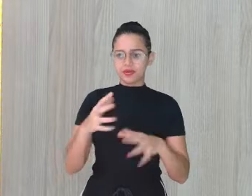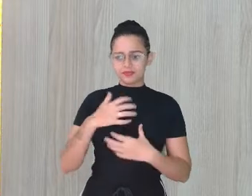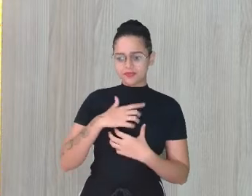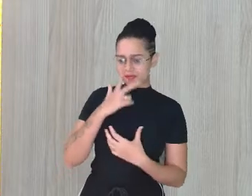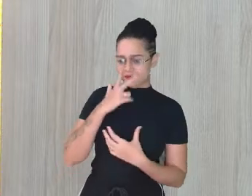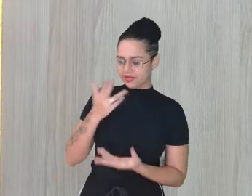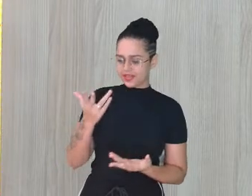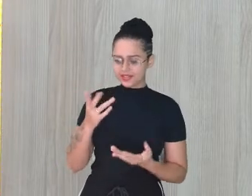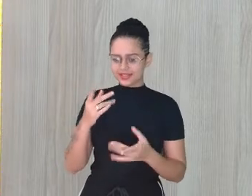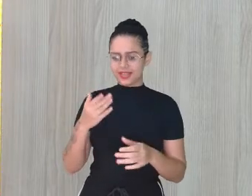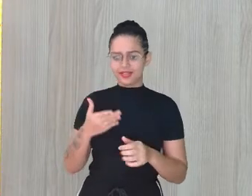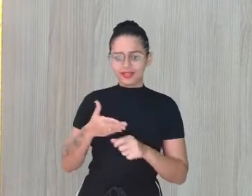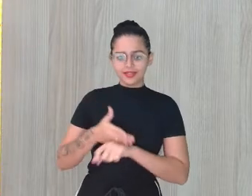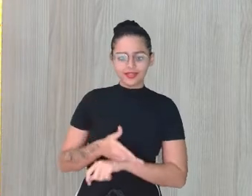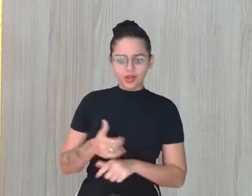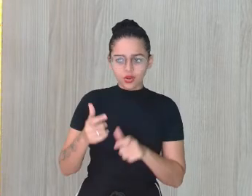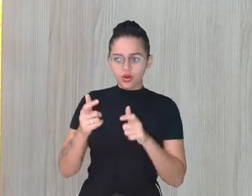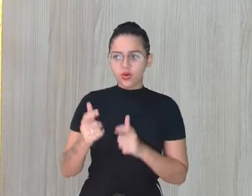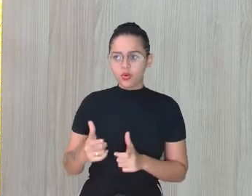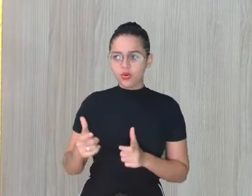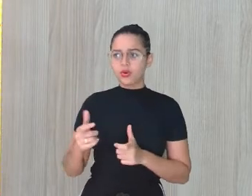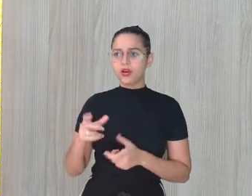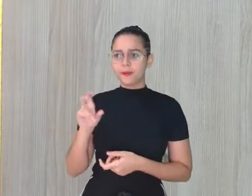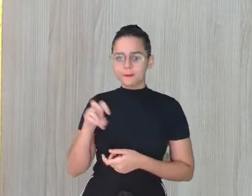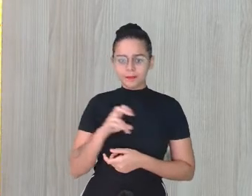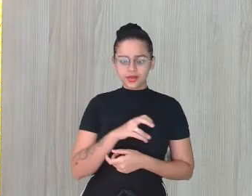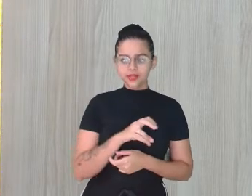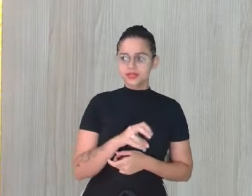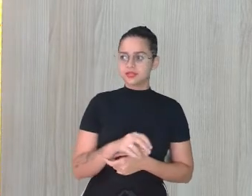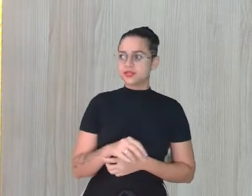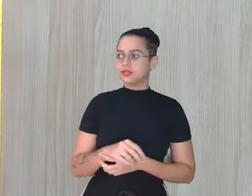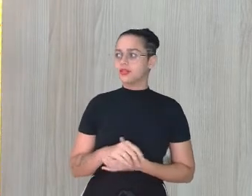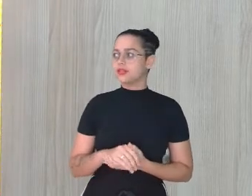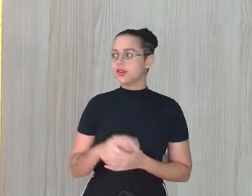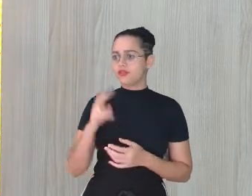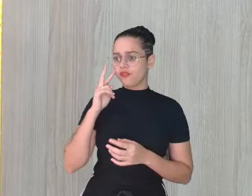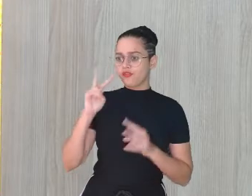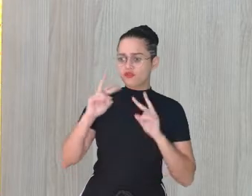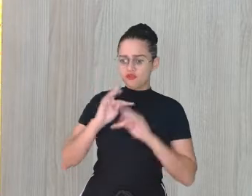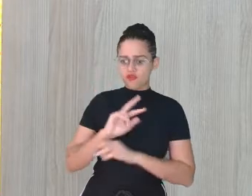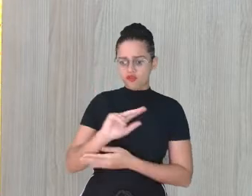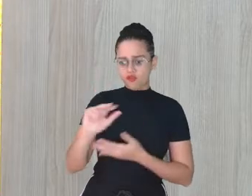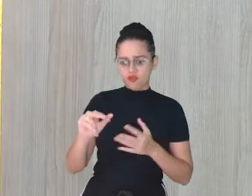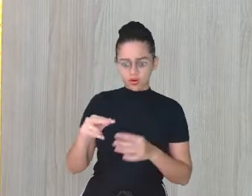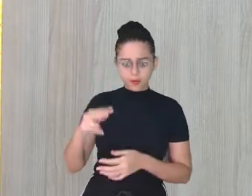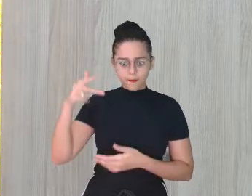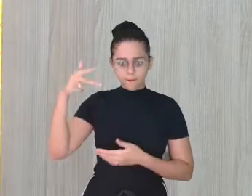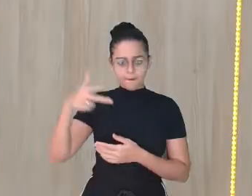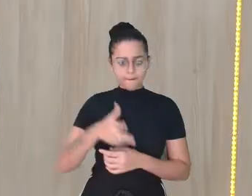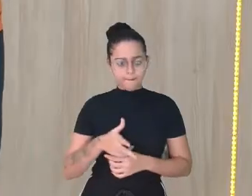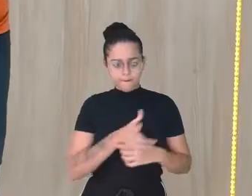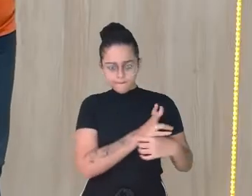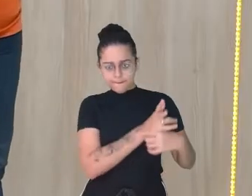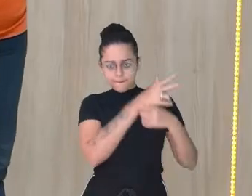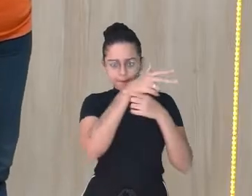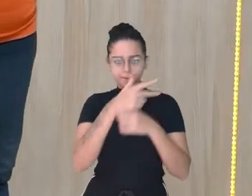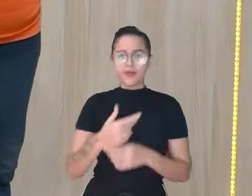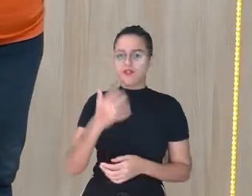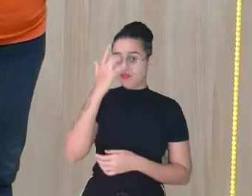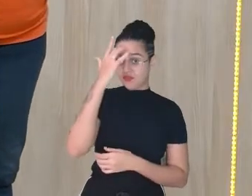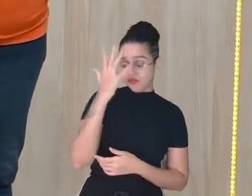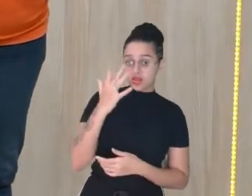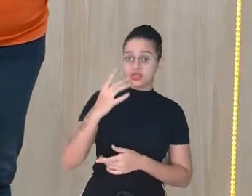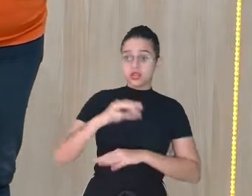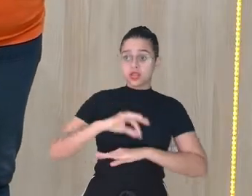sensação, né? De você entrar no ambiente, e passear. Incrível. E, inclusive, vem vários ângulos, né? Isso facilita muito o